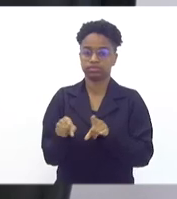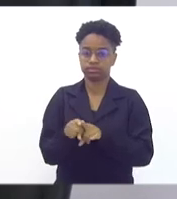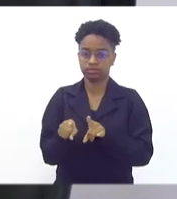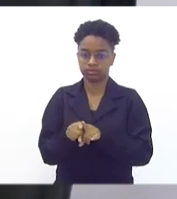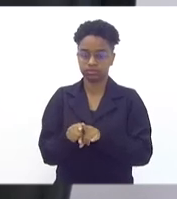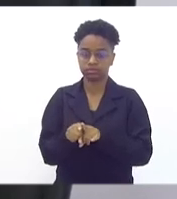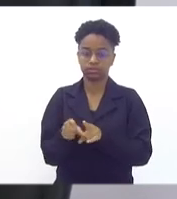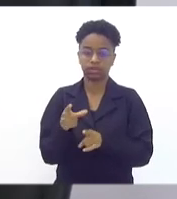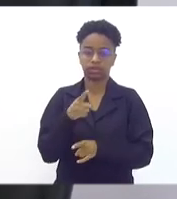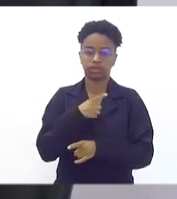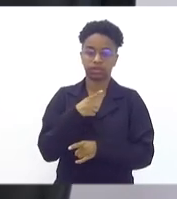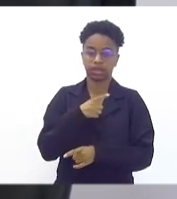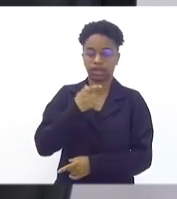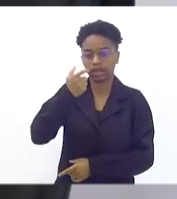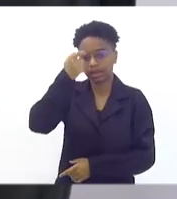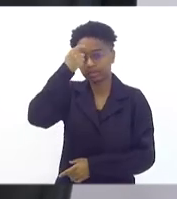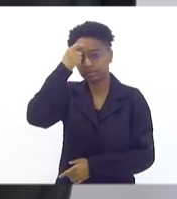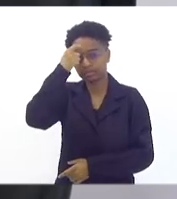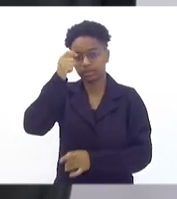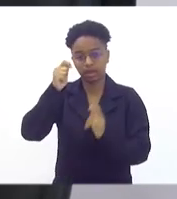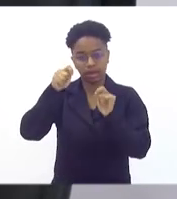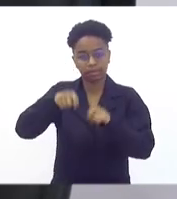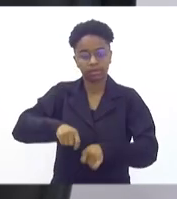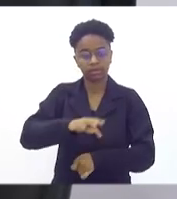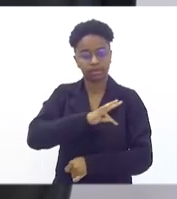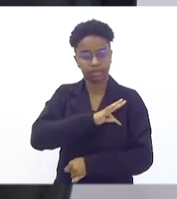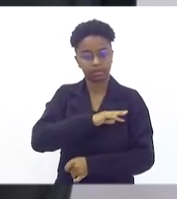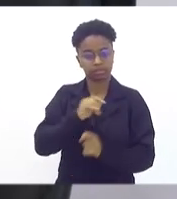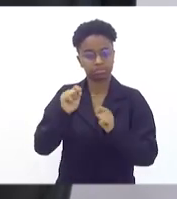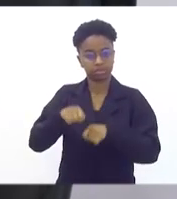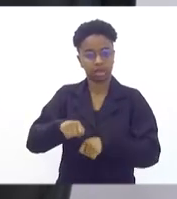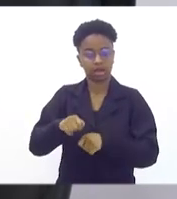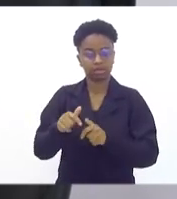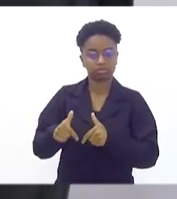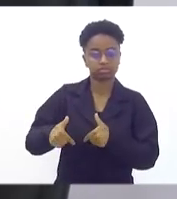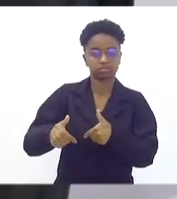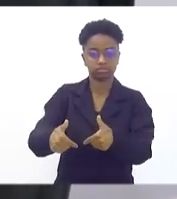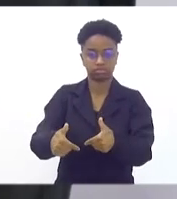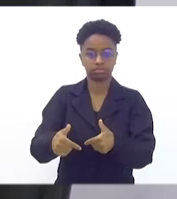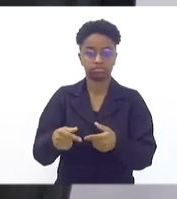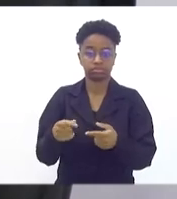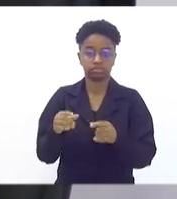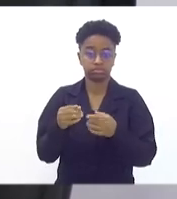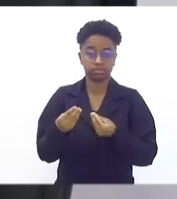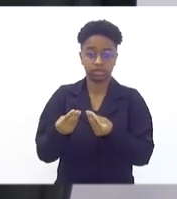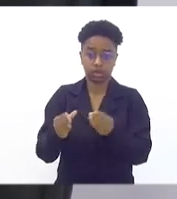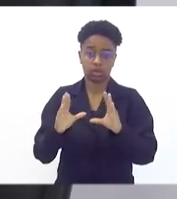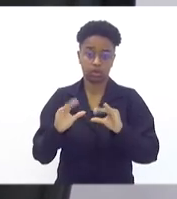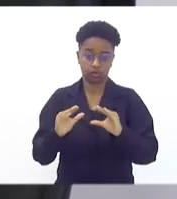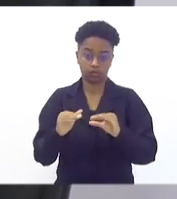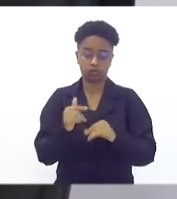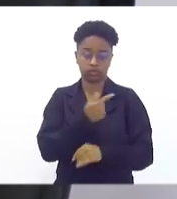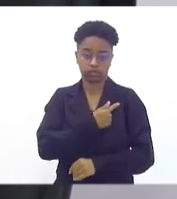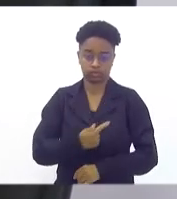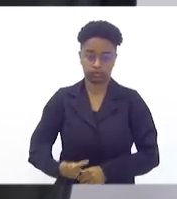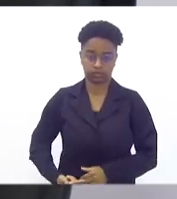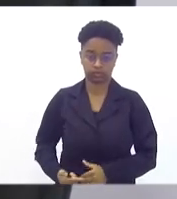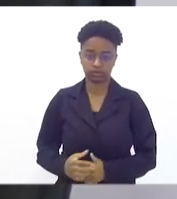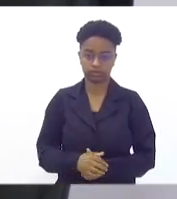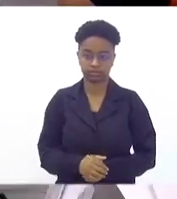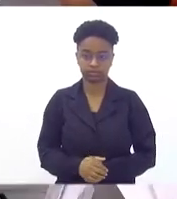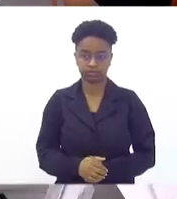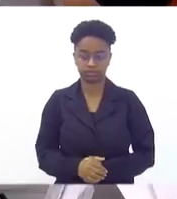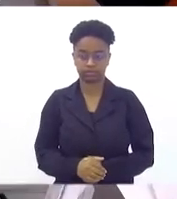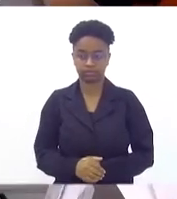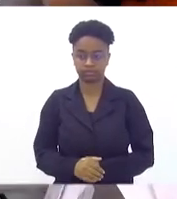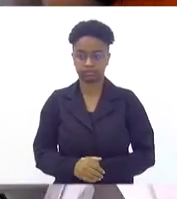ter ali o caráter da competência técnica para assumir essa missão vai dar conforto ao nosso governa do estado é Conselheiro